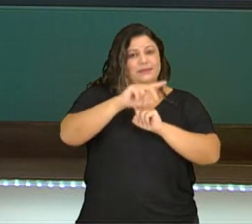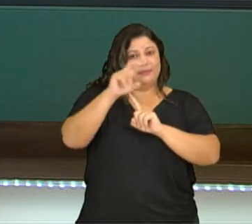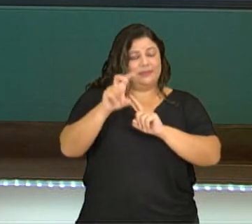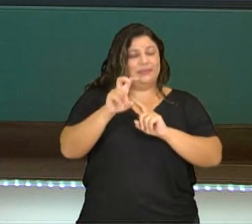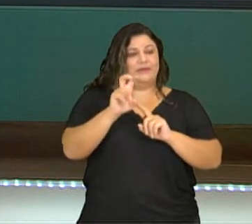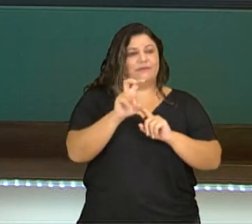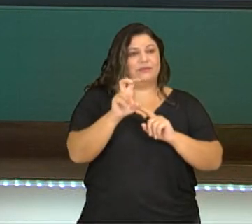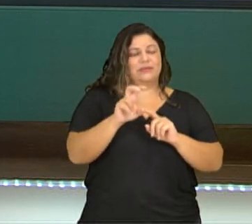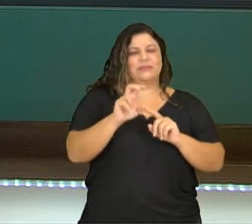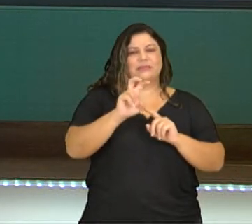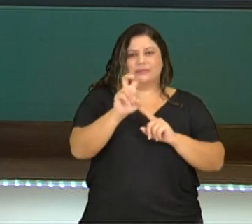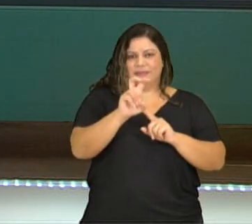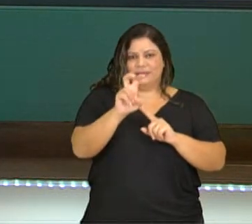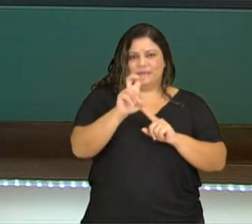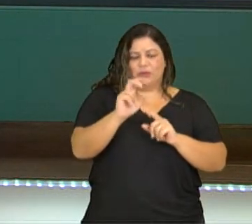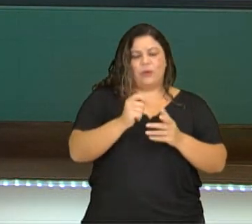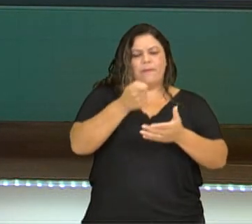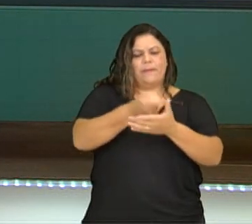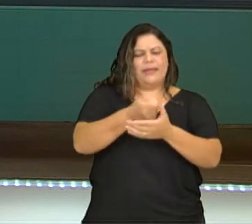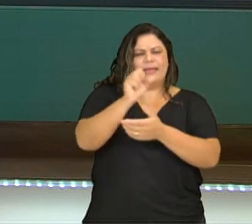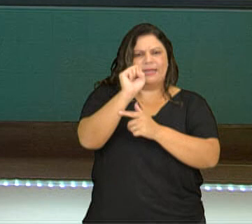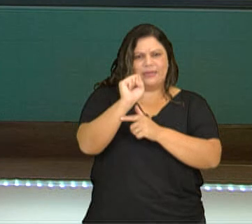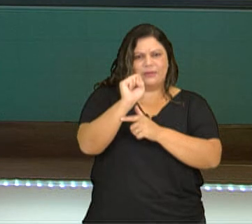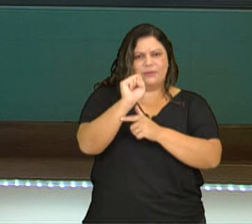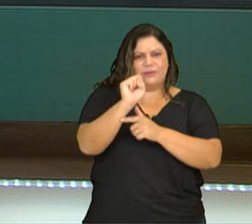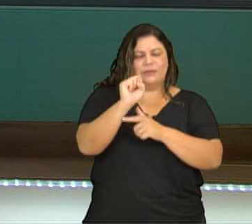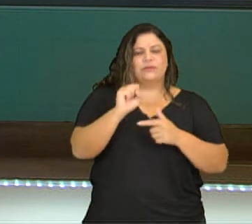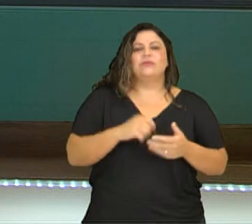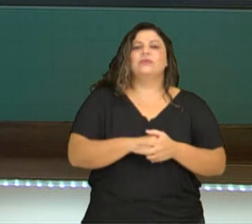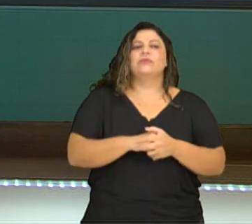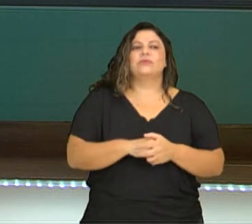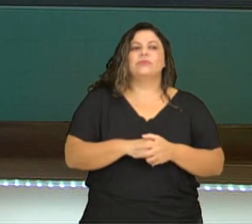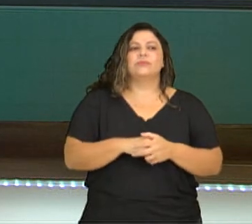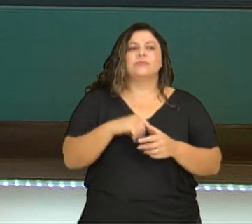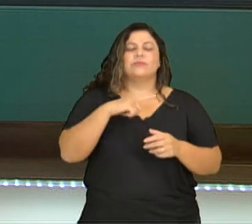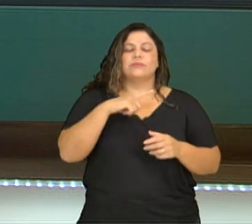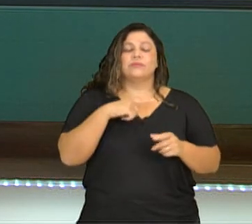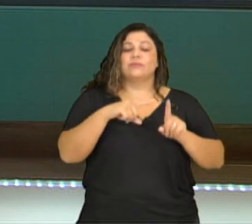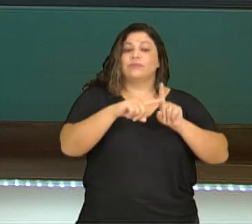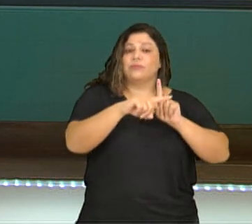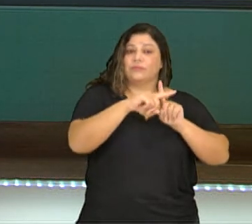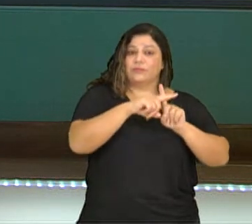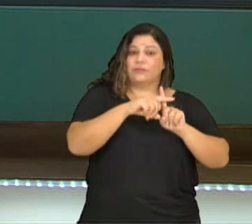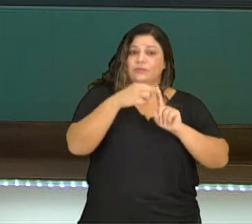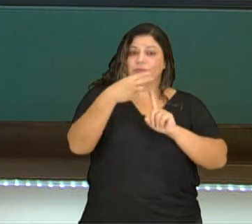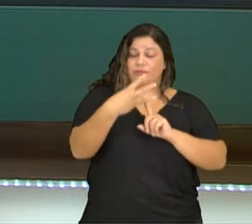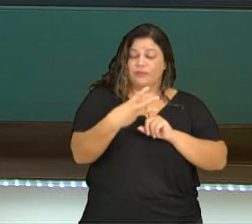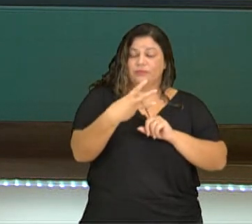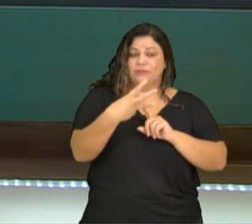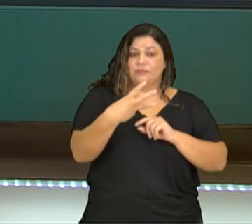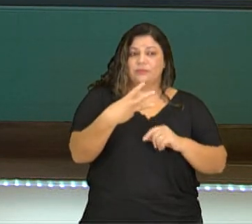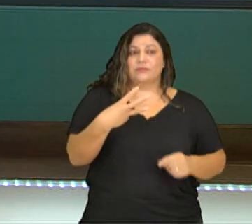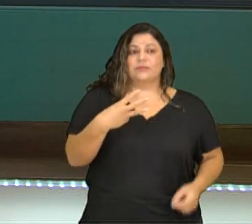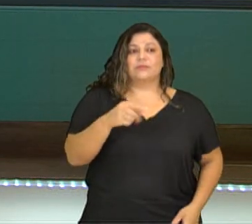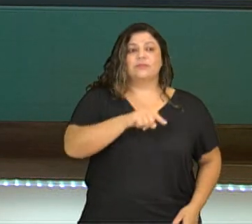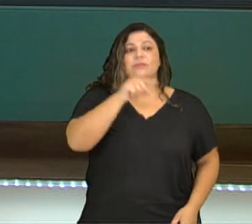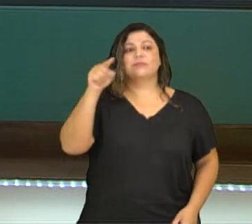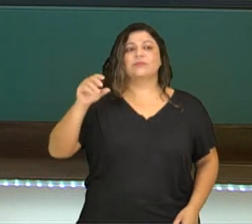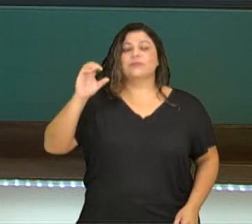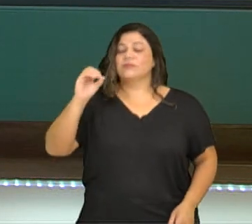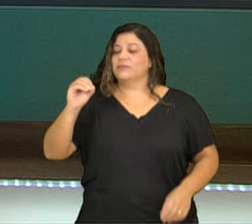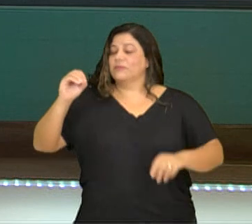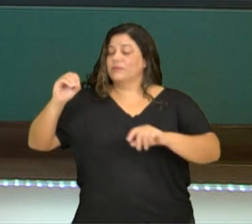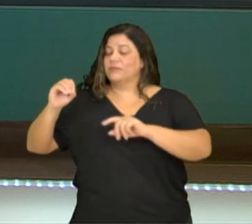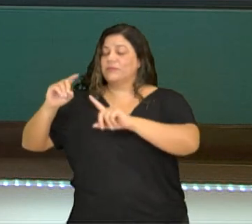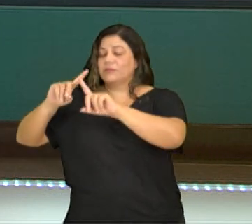reais. Paguei 8, paguei mais do que eu devia. Então vai sobrar um valor positivo, né? E aqui 0